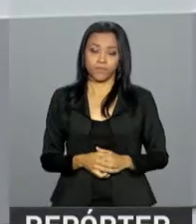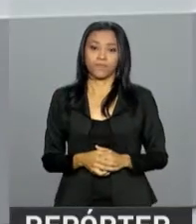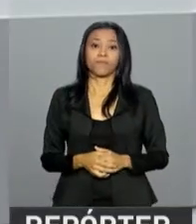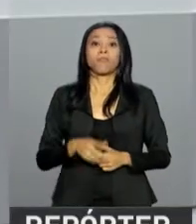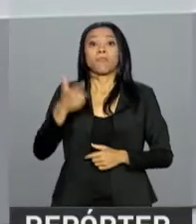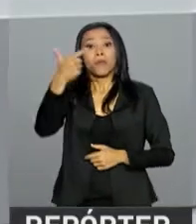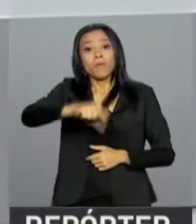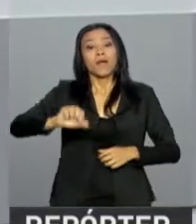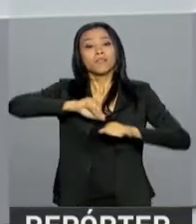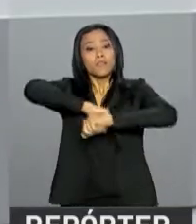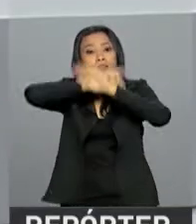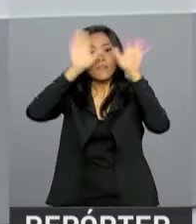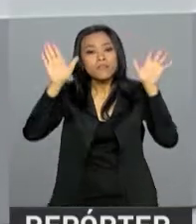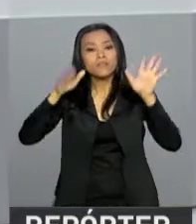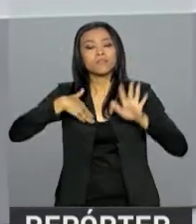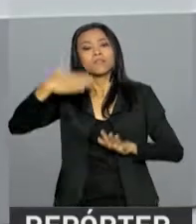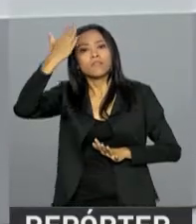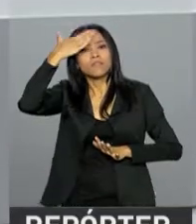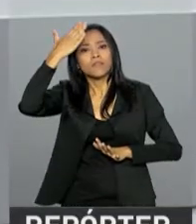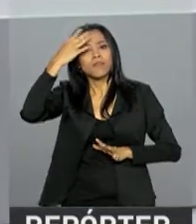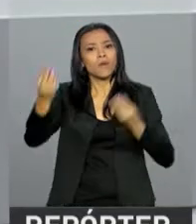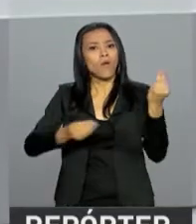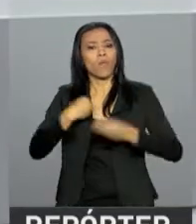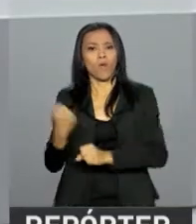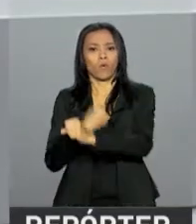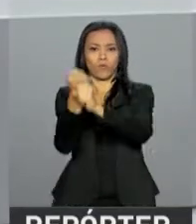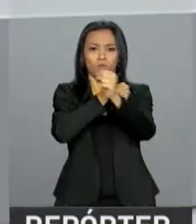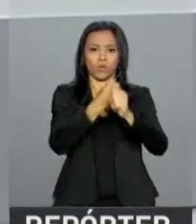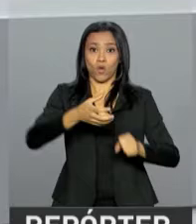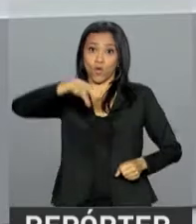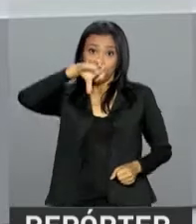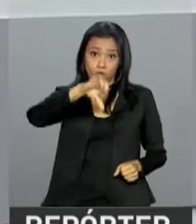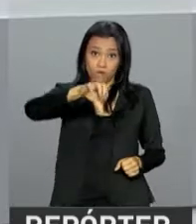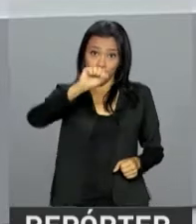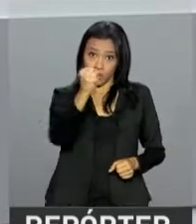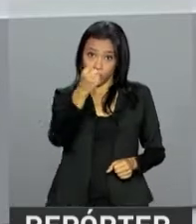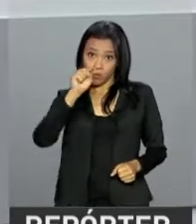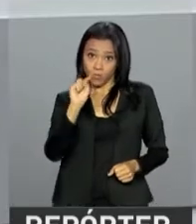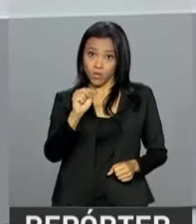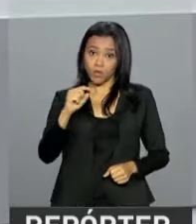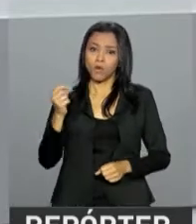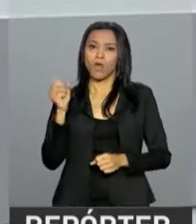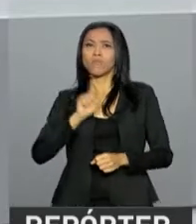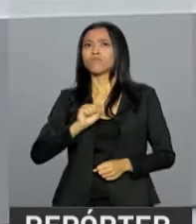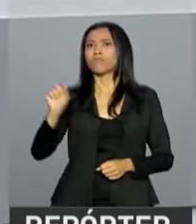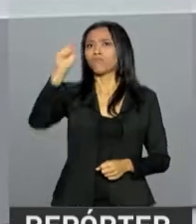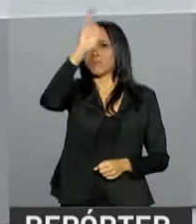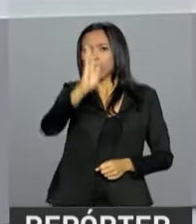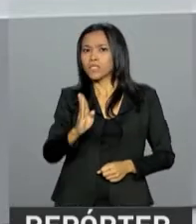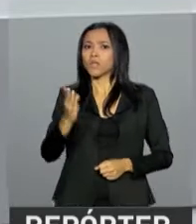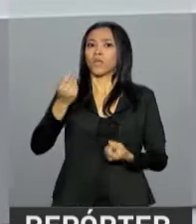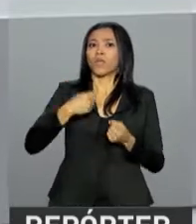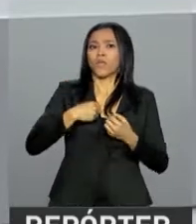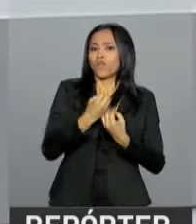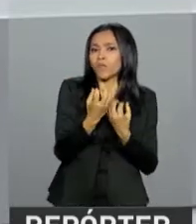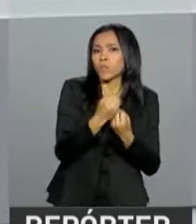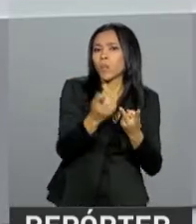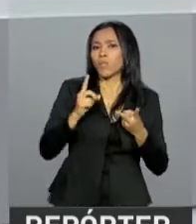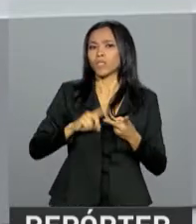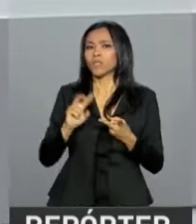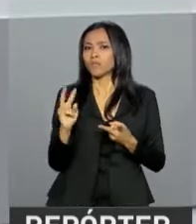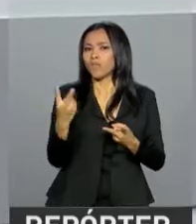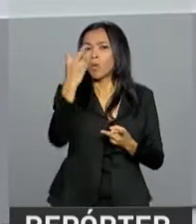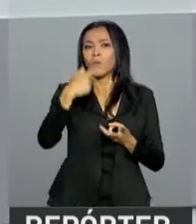Mais transparência para acompanhar a execução de 98 mil obras em todo o país. Informações como valores investidos, andamento